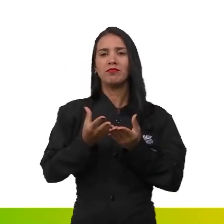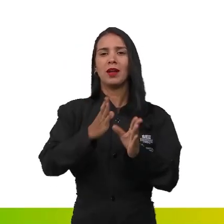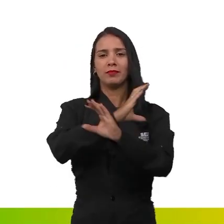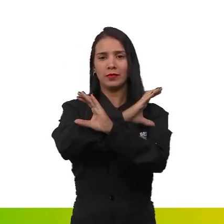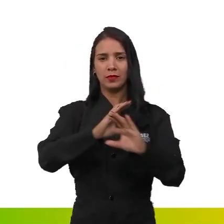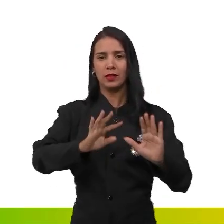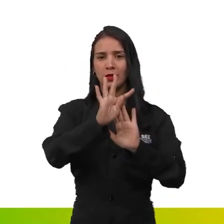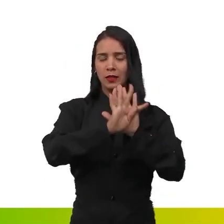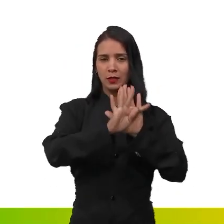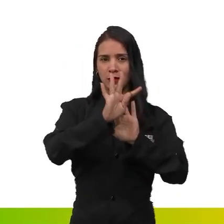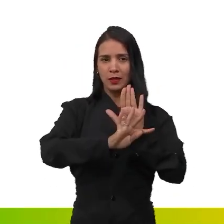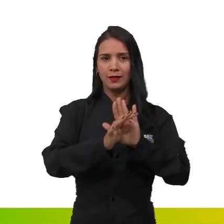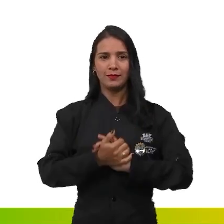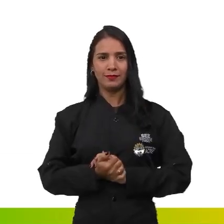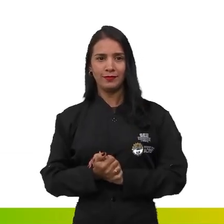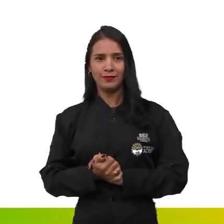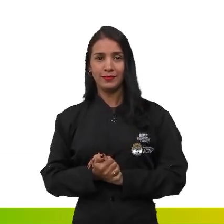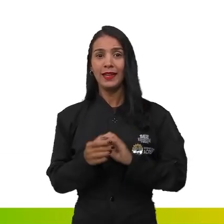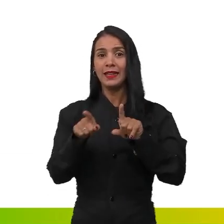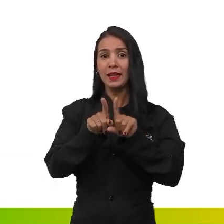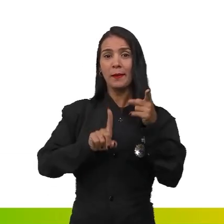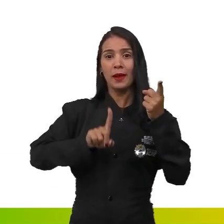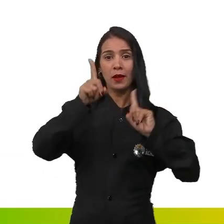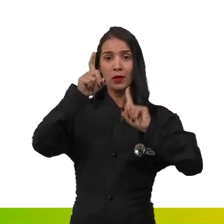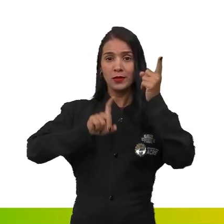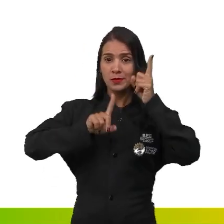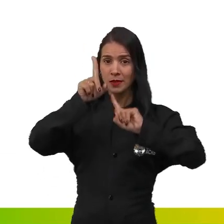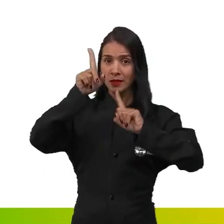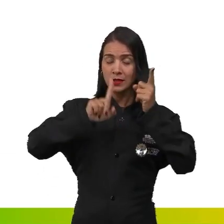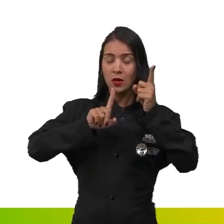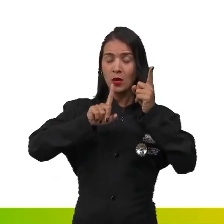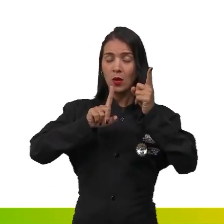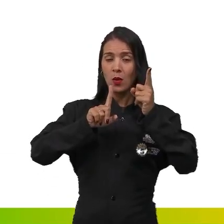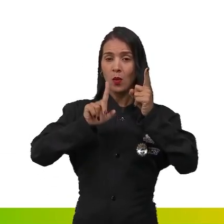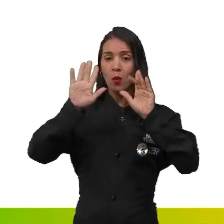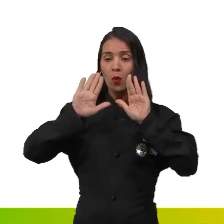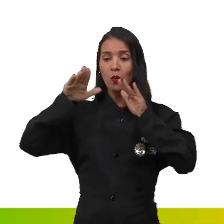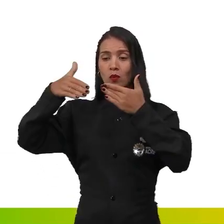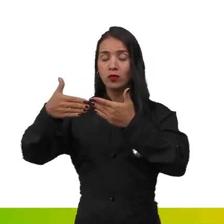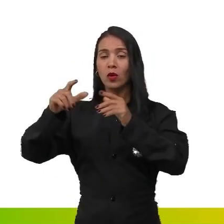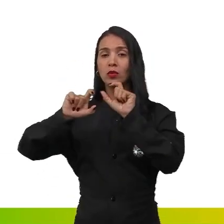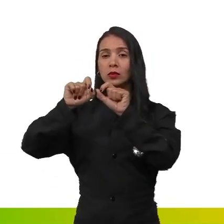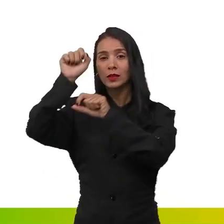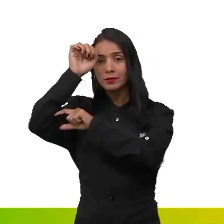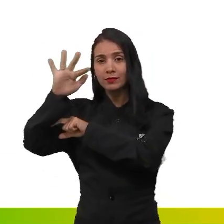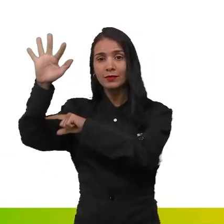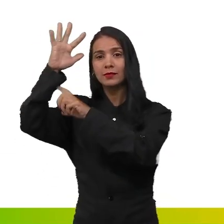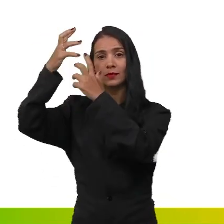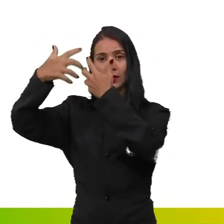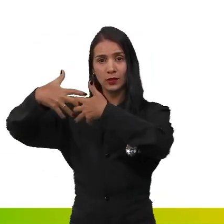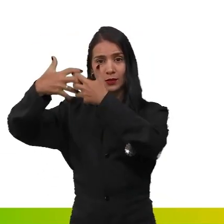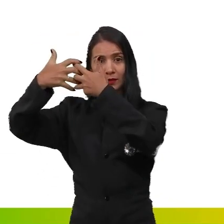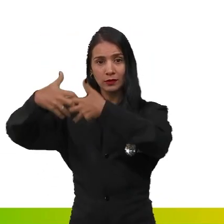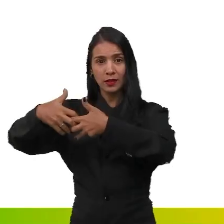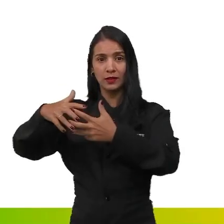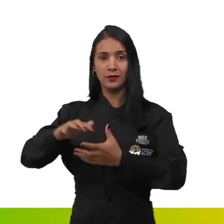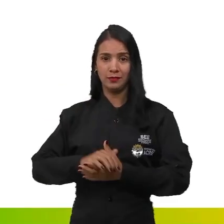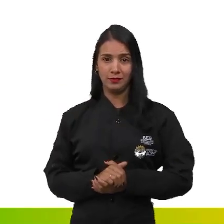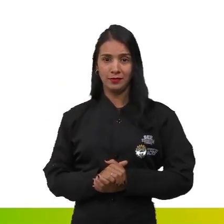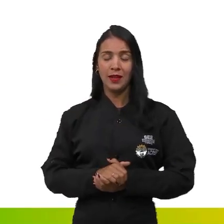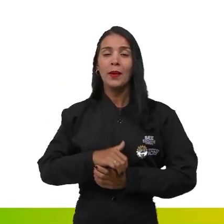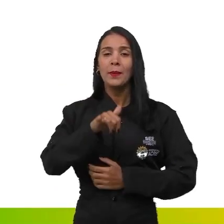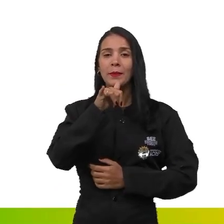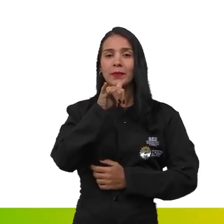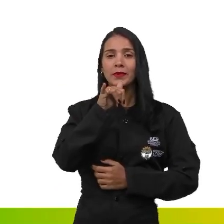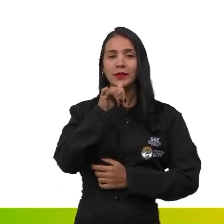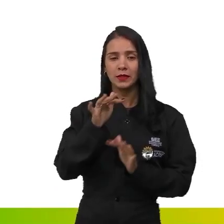são expressões impessoais de tom reflexivo. Então, elas conferem aí um tom